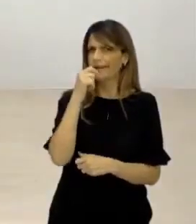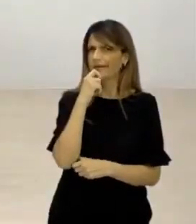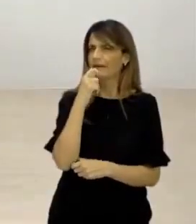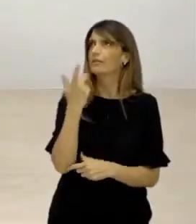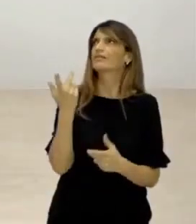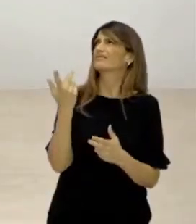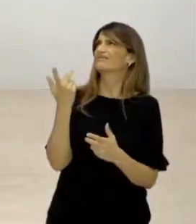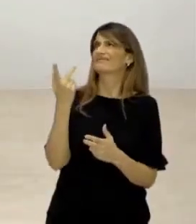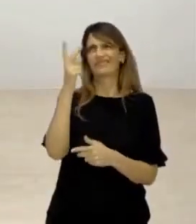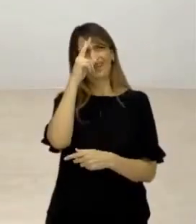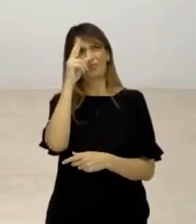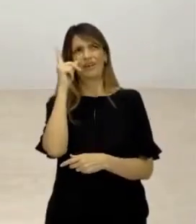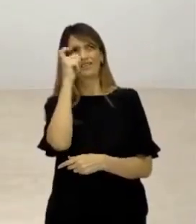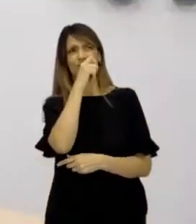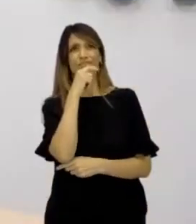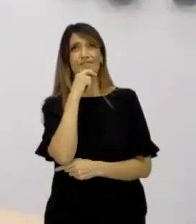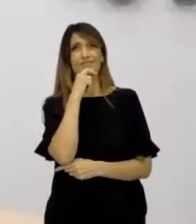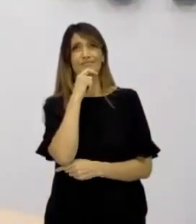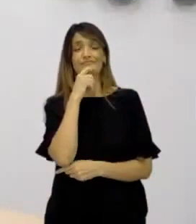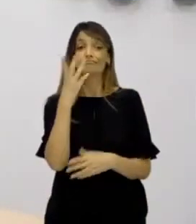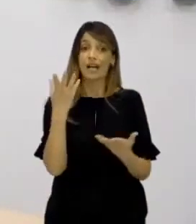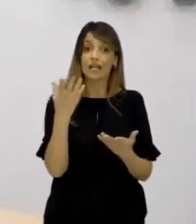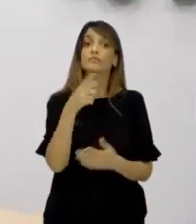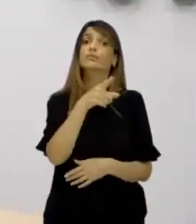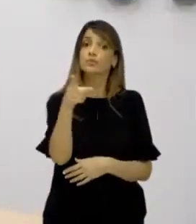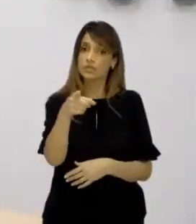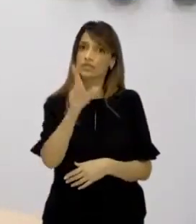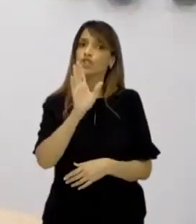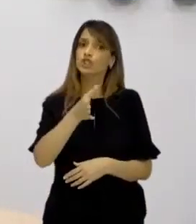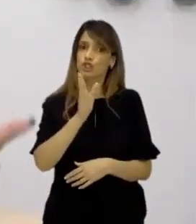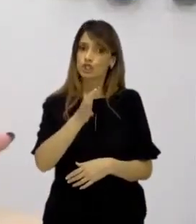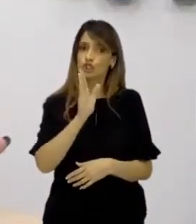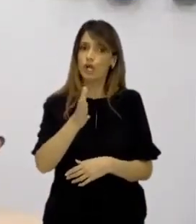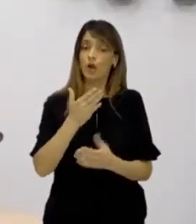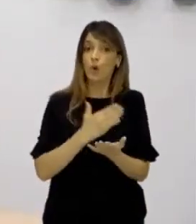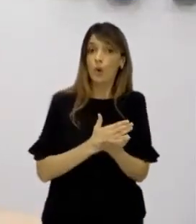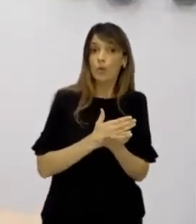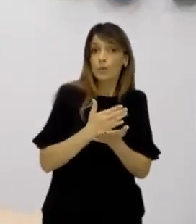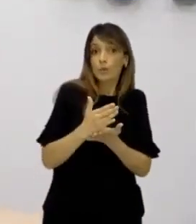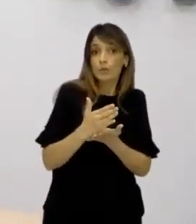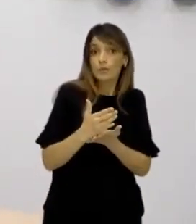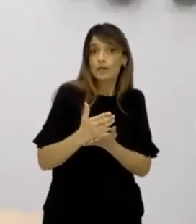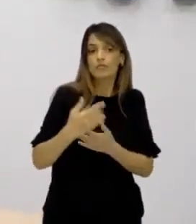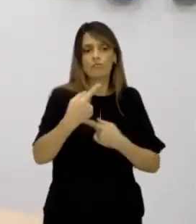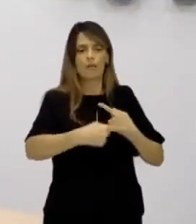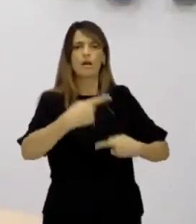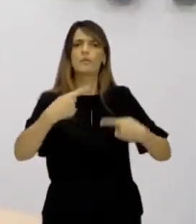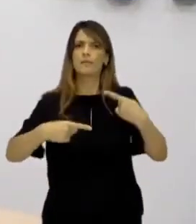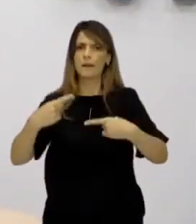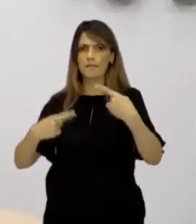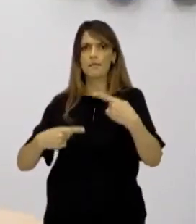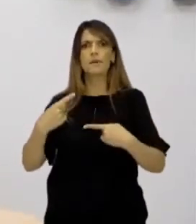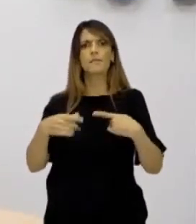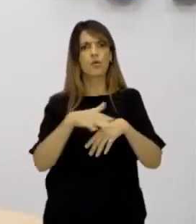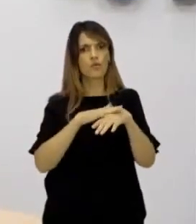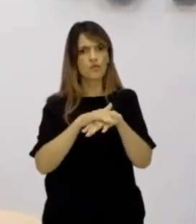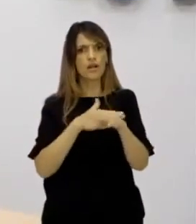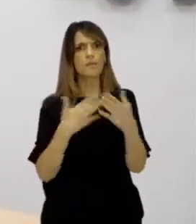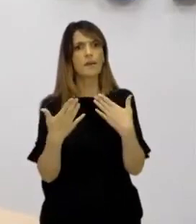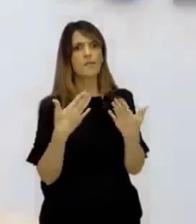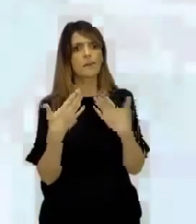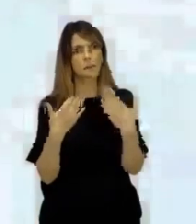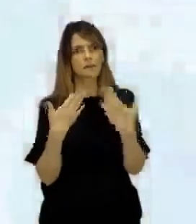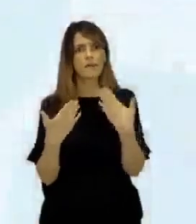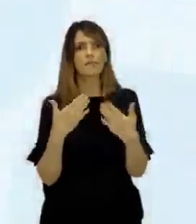lembrar é uma coisa muito difícil, né? Mas vocês já estavam aí quando começou a surgir esses debates, né, sobre o Marco Civil